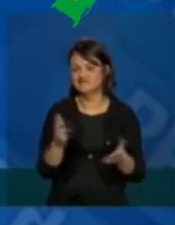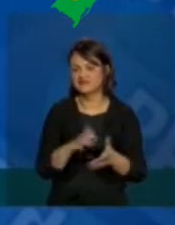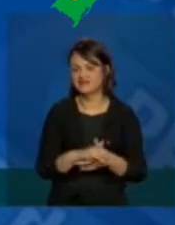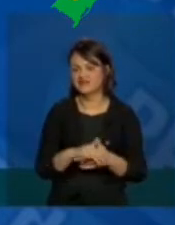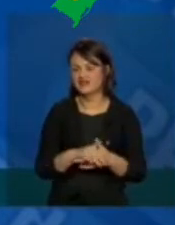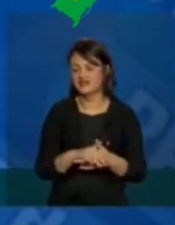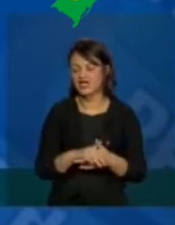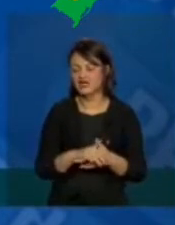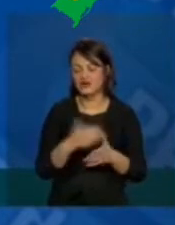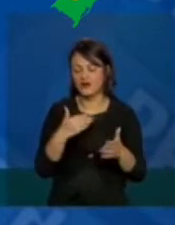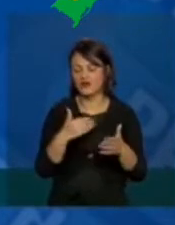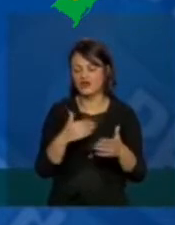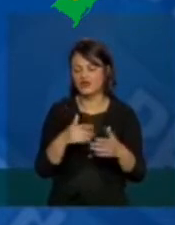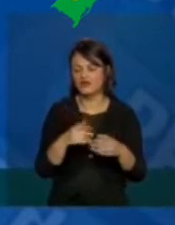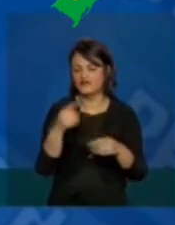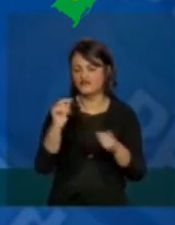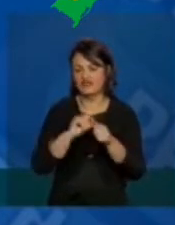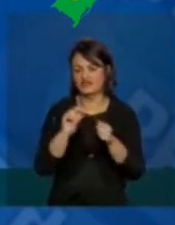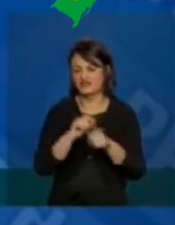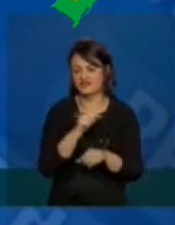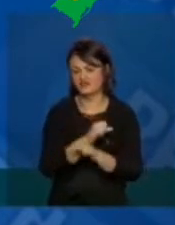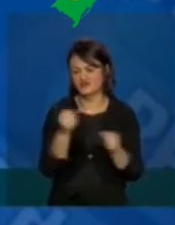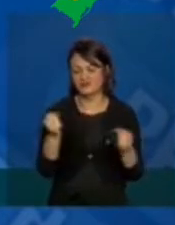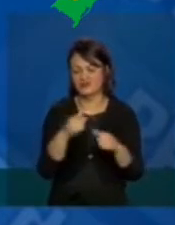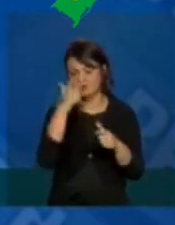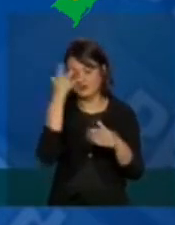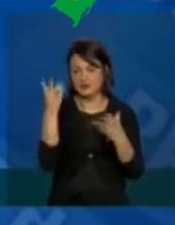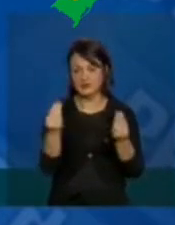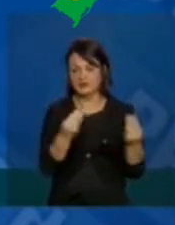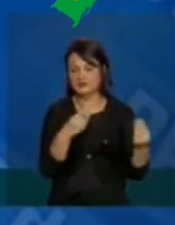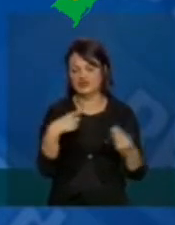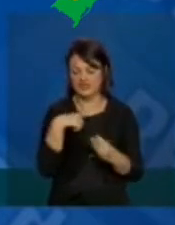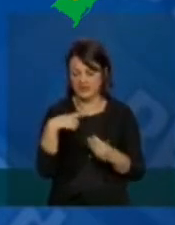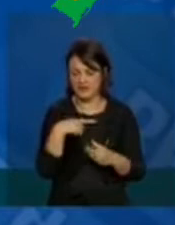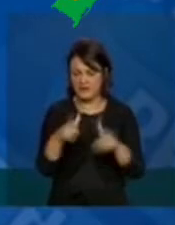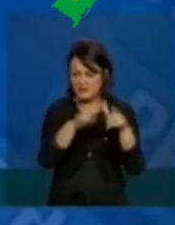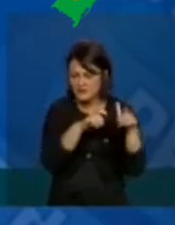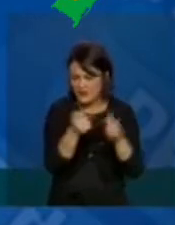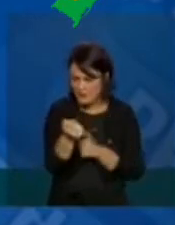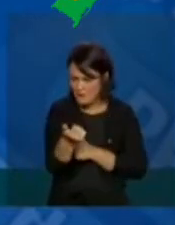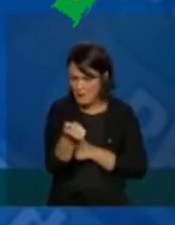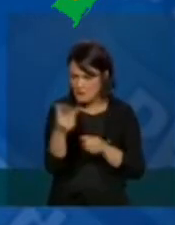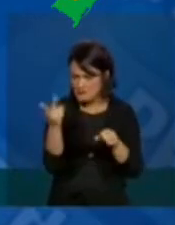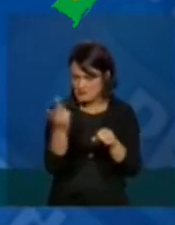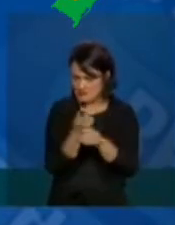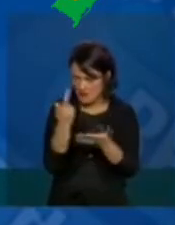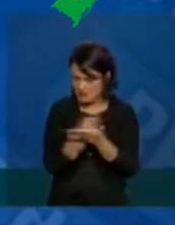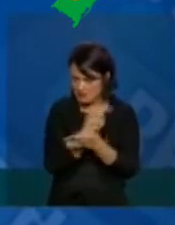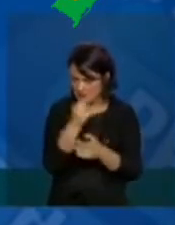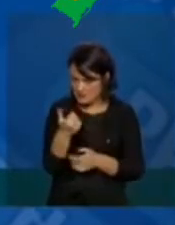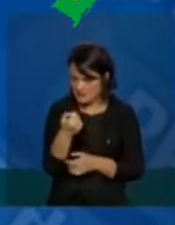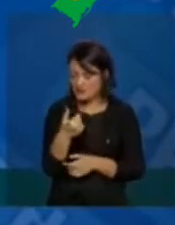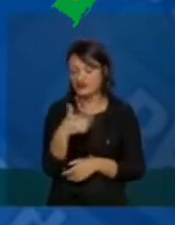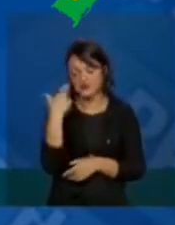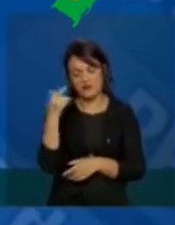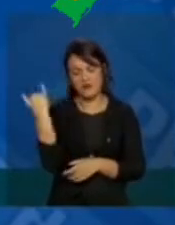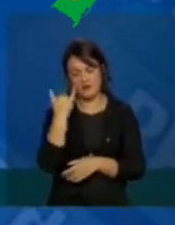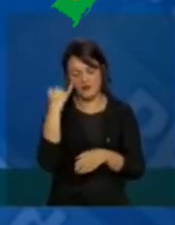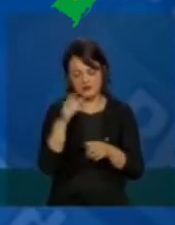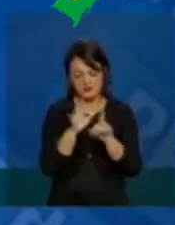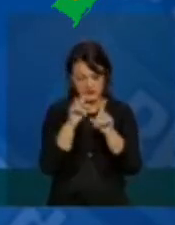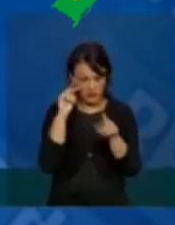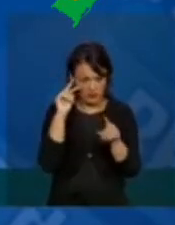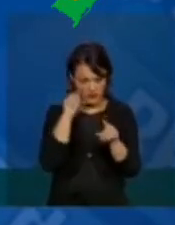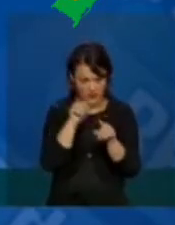muito critério, assim, não tem como fazer porque a demanda é muito alta. Mas locais que têm poucos casos, é fundamental que se identifique,